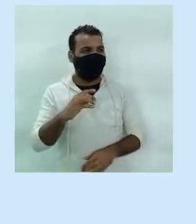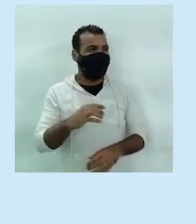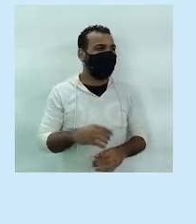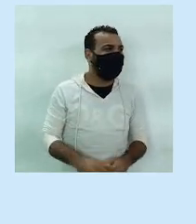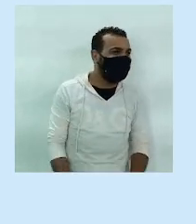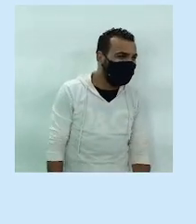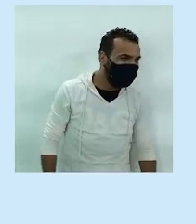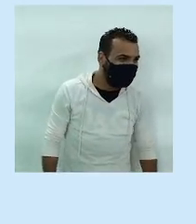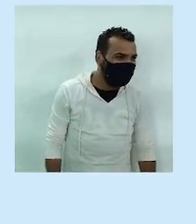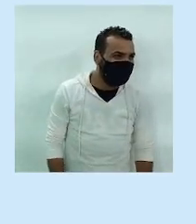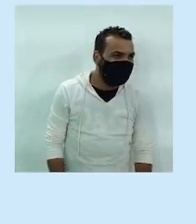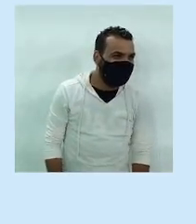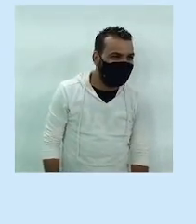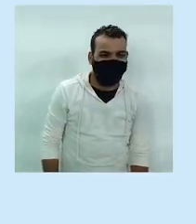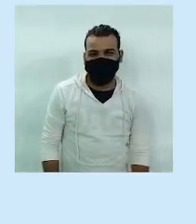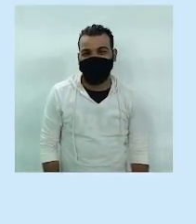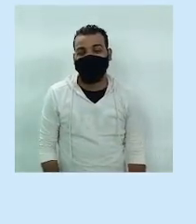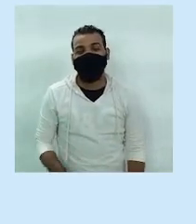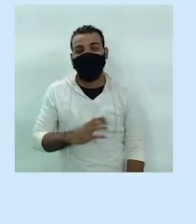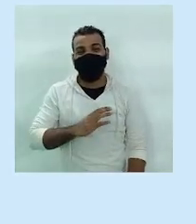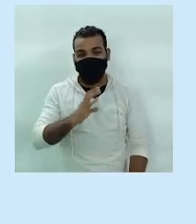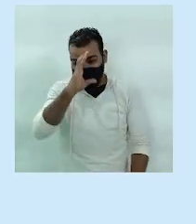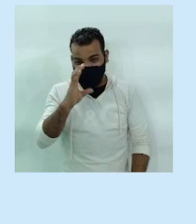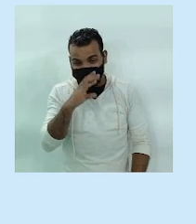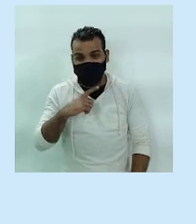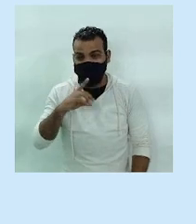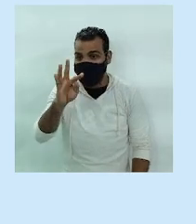fosse assimilado à moda tupi,